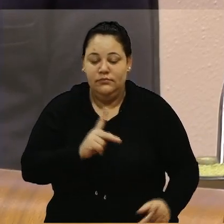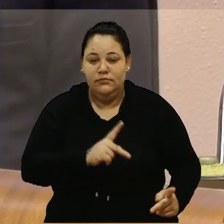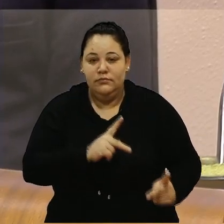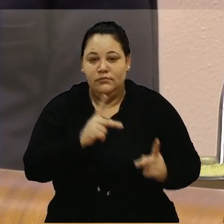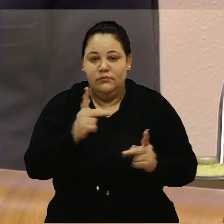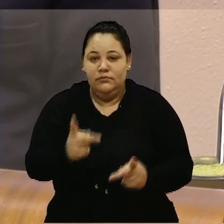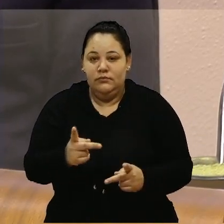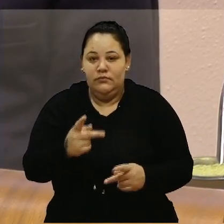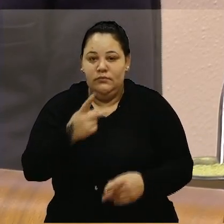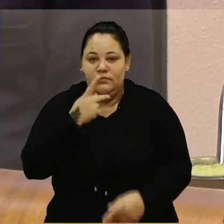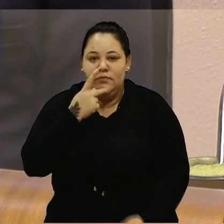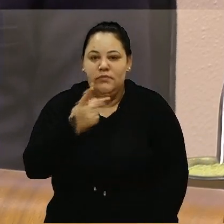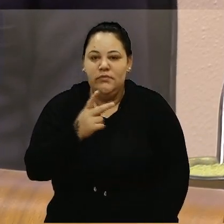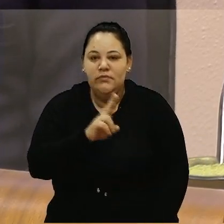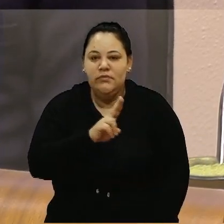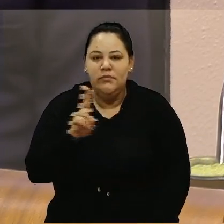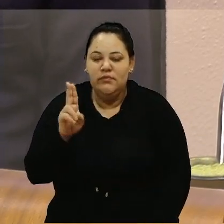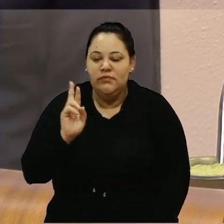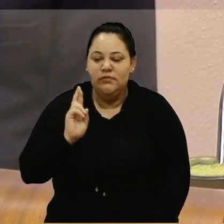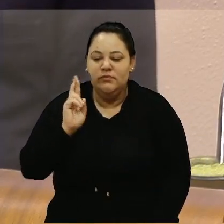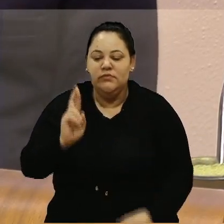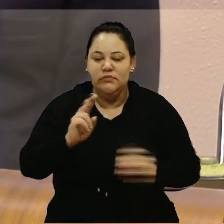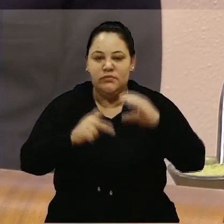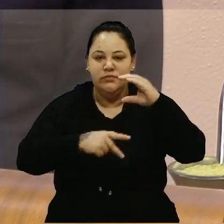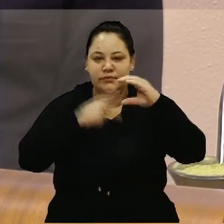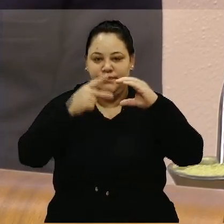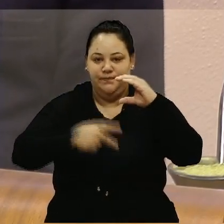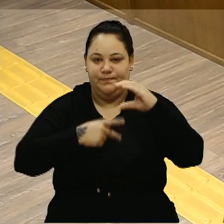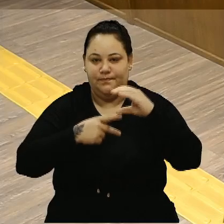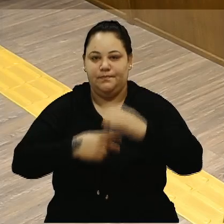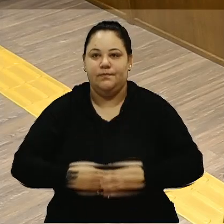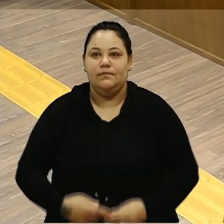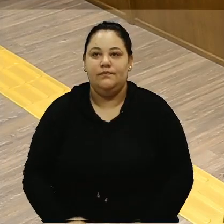para se pronunciar em nome deste Poder Legislativo.